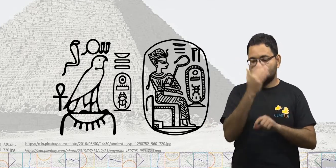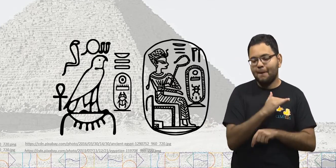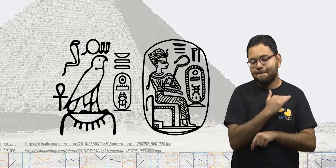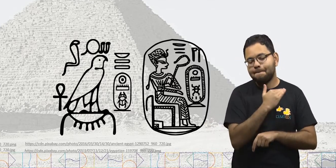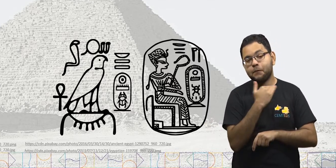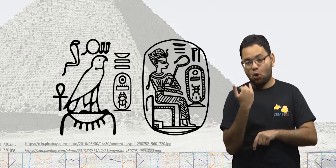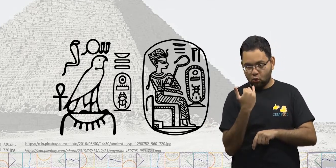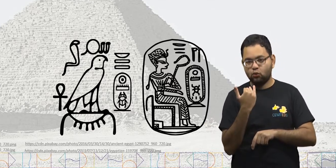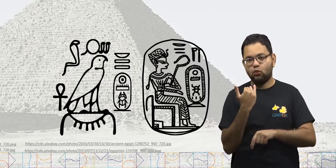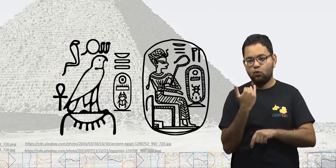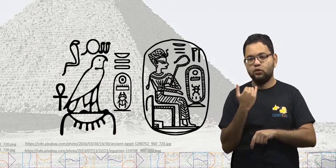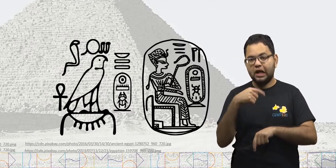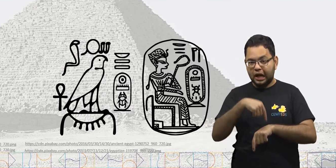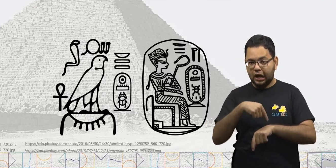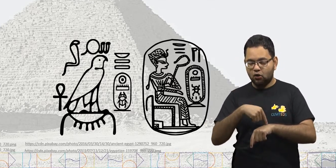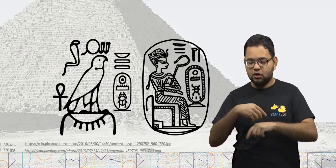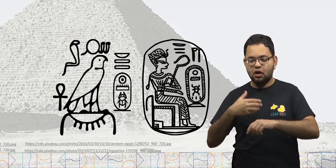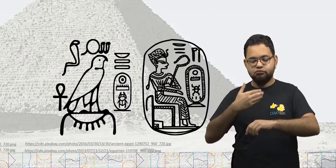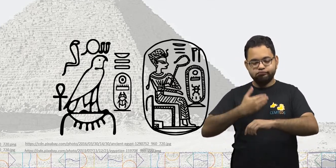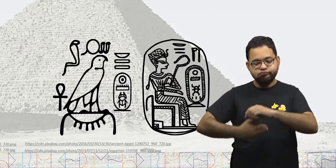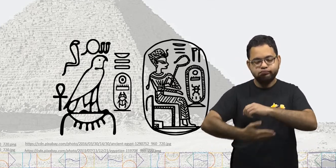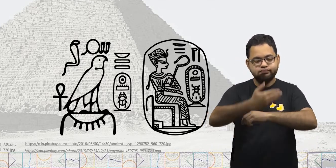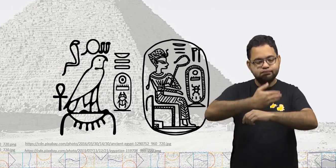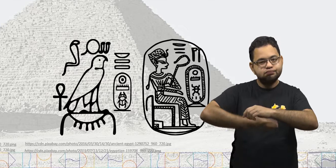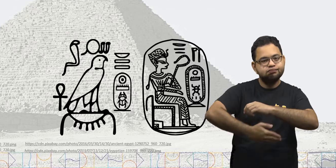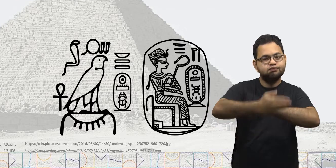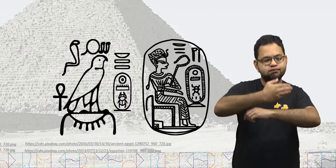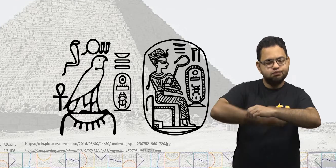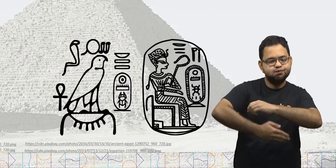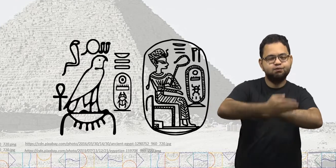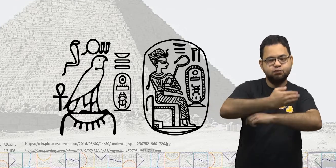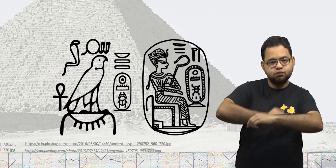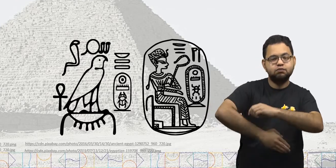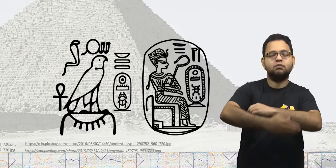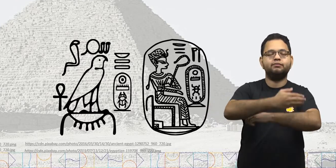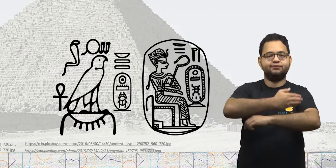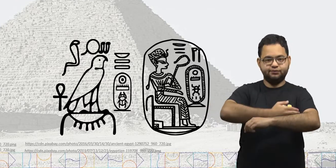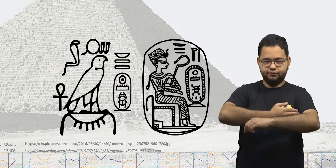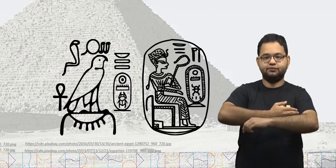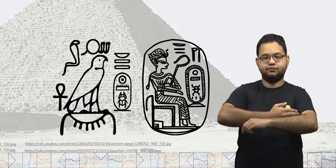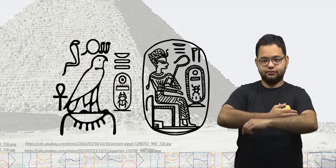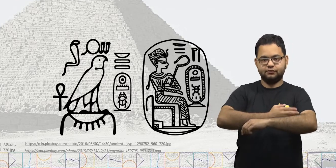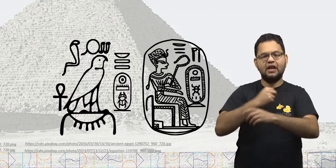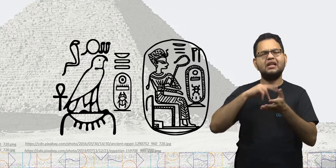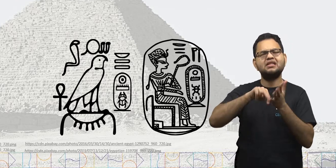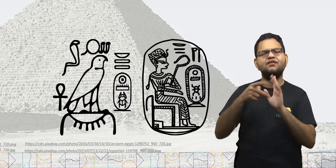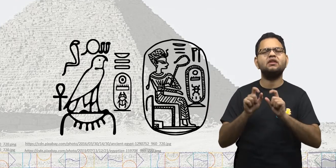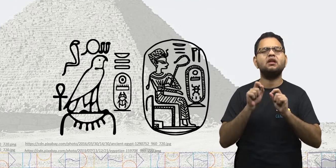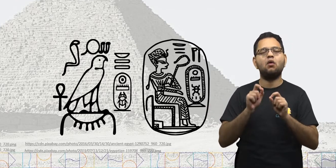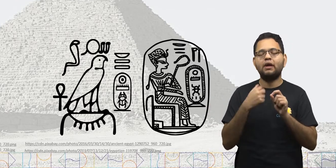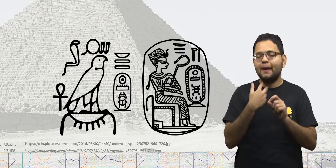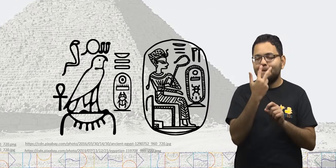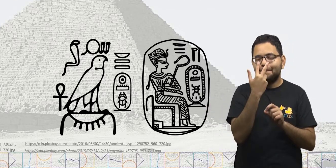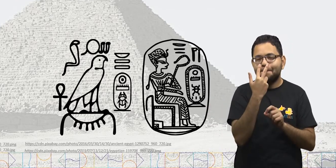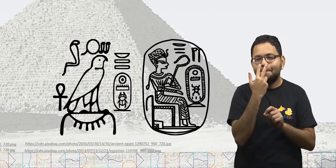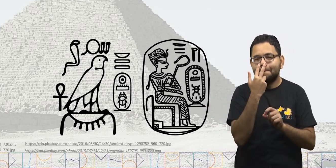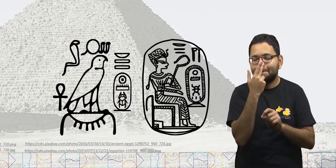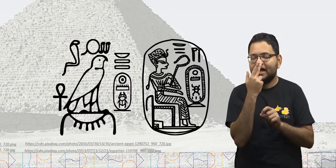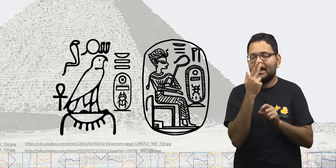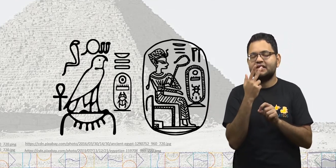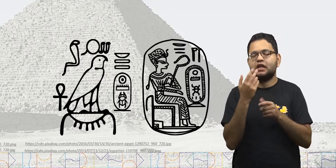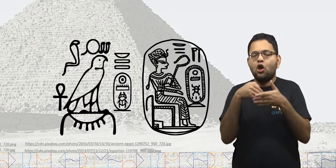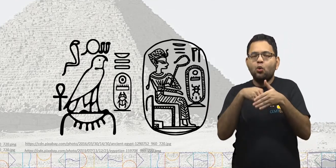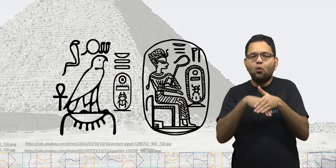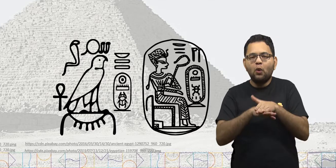Por isso, os faraós eram mumificados, ou seja, passavam por um processo de conservação do corpo do morto, para